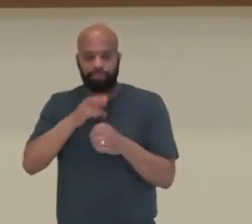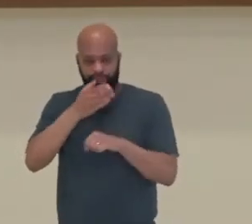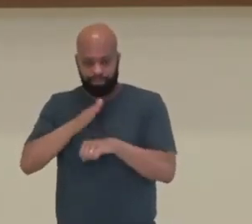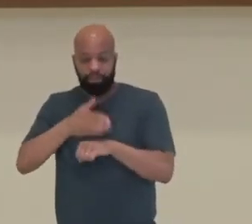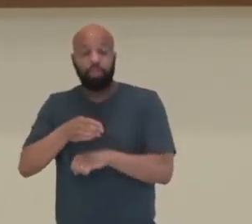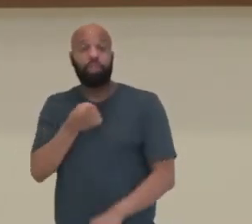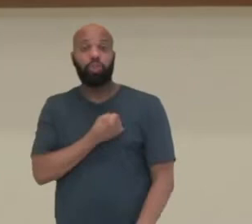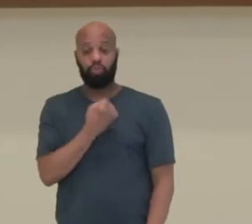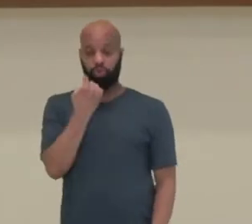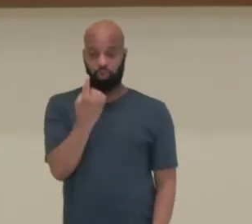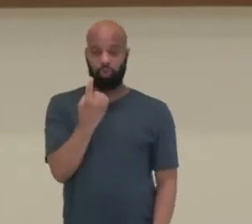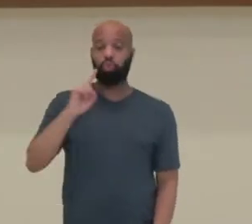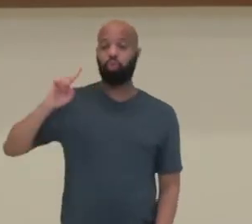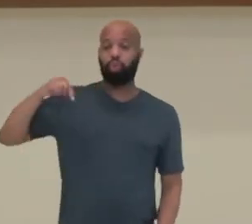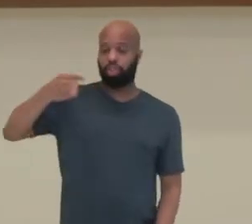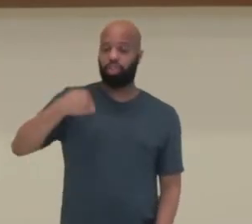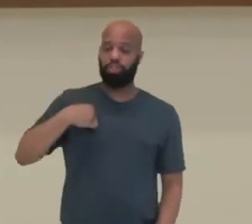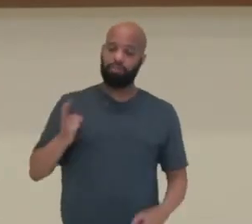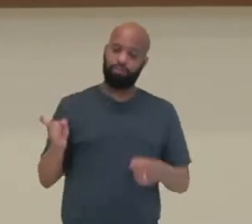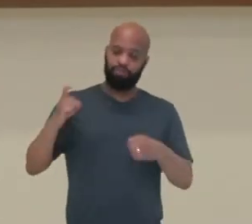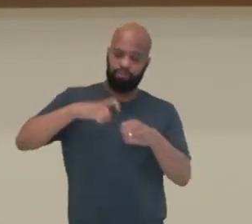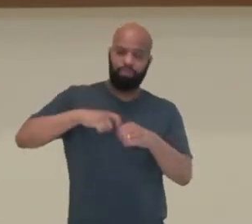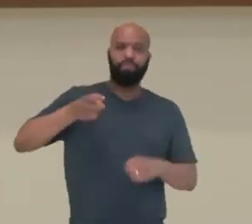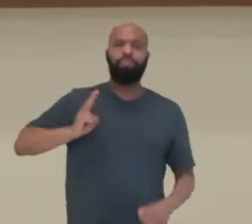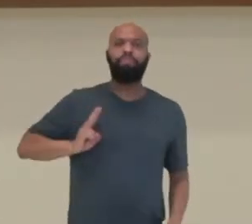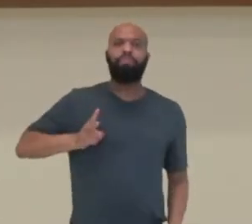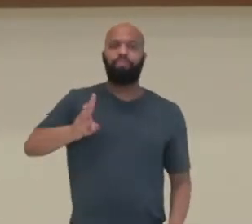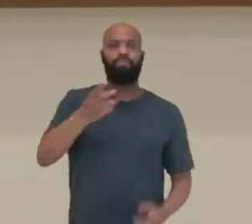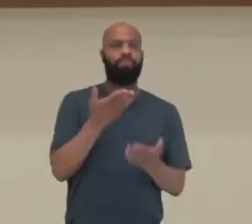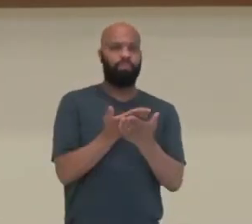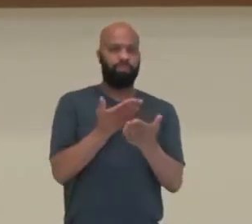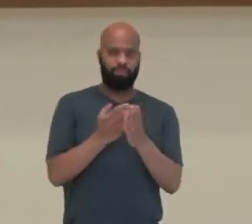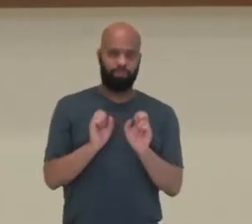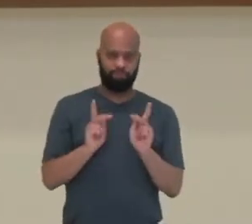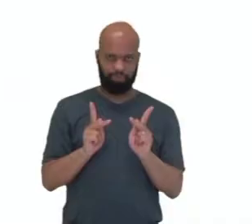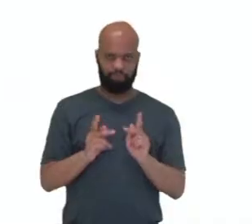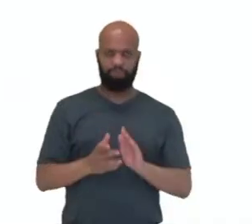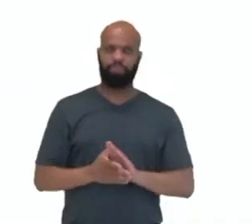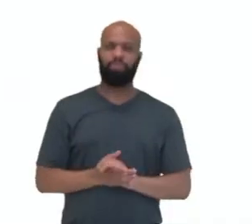praticando um e na sequência nós voltamos para a correção.